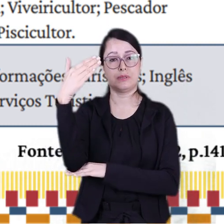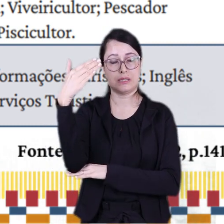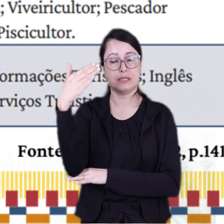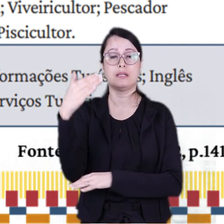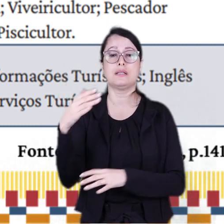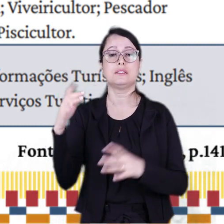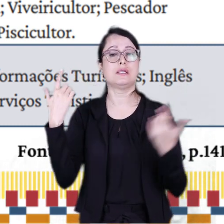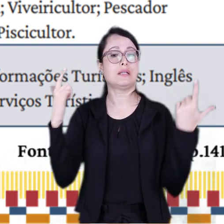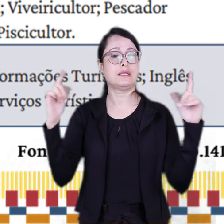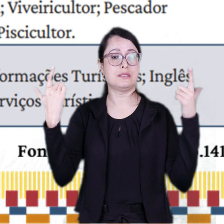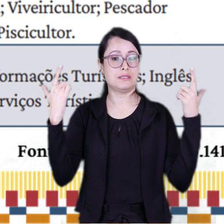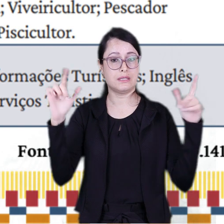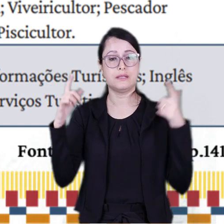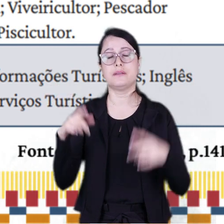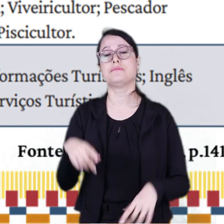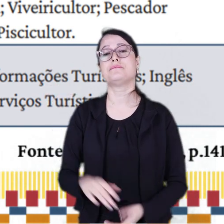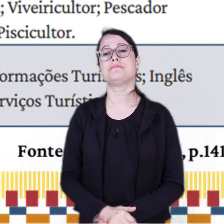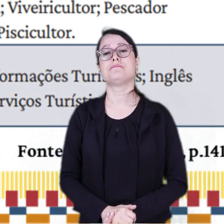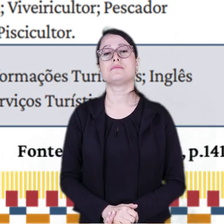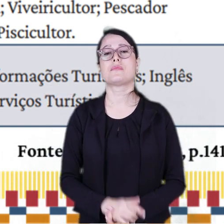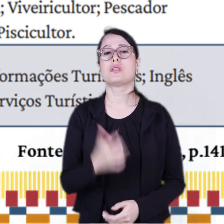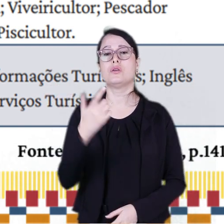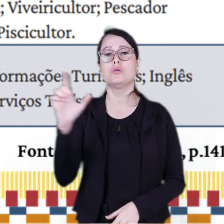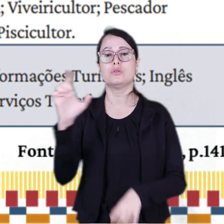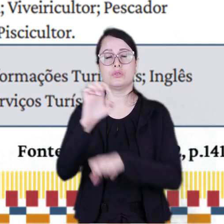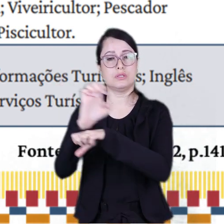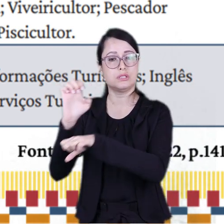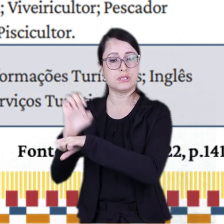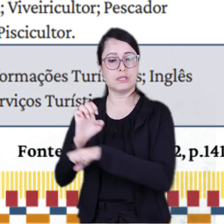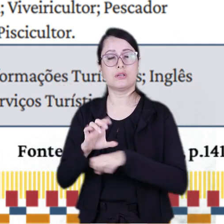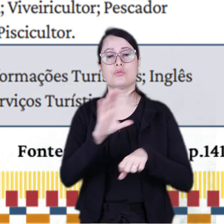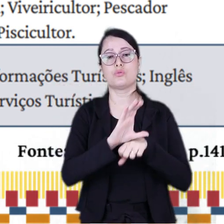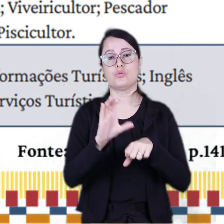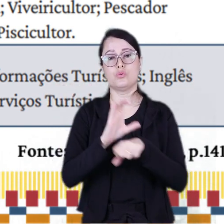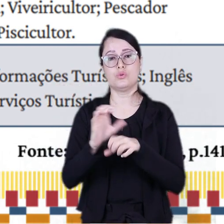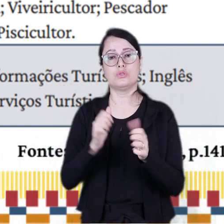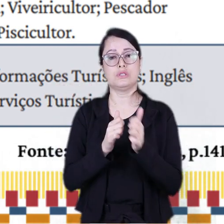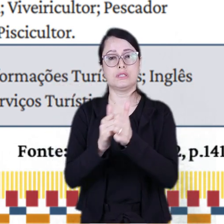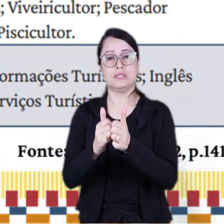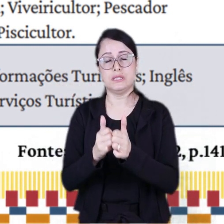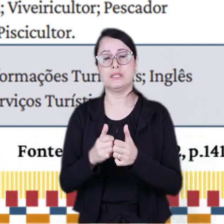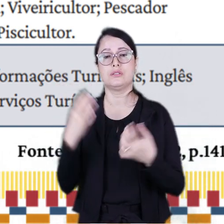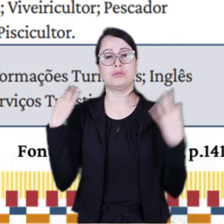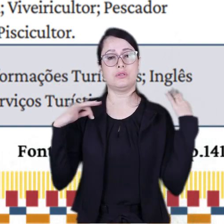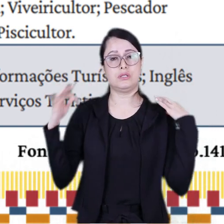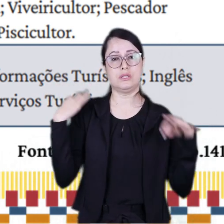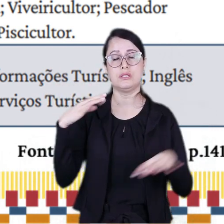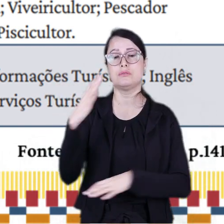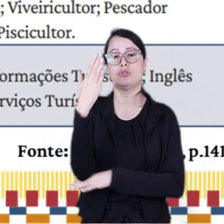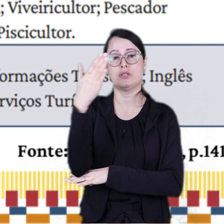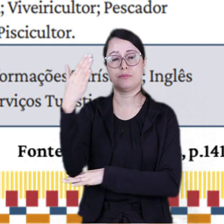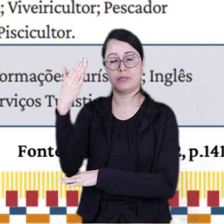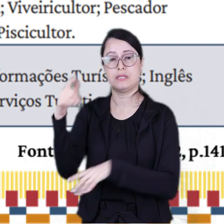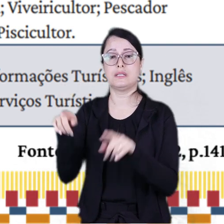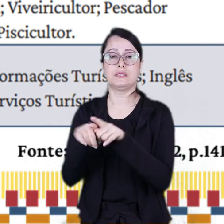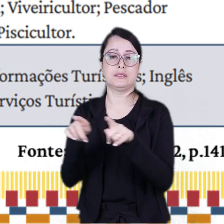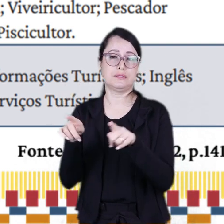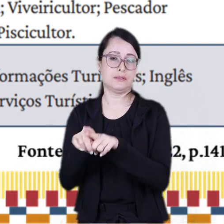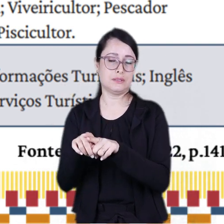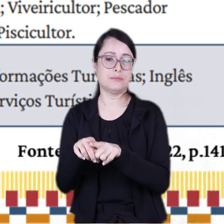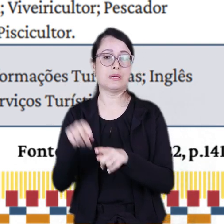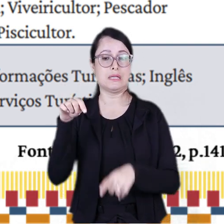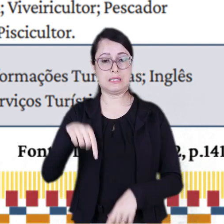moramos aqui em São Luís é um eixo muito favorável que é o de turismo hospitalidade lazer também nas outras